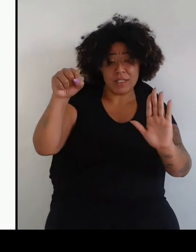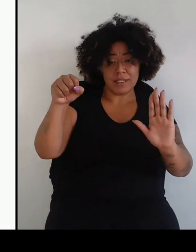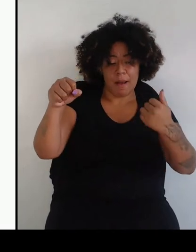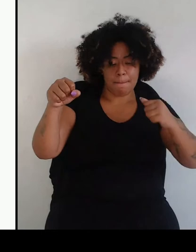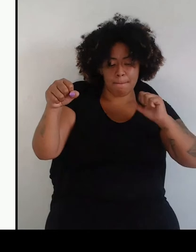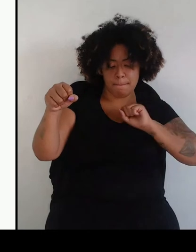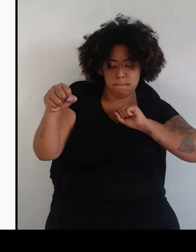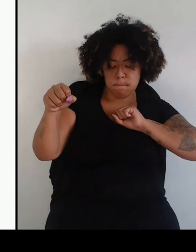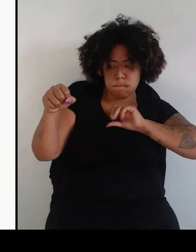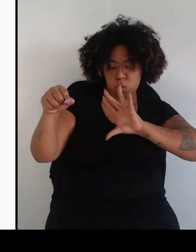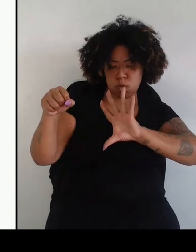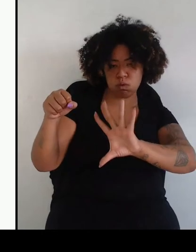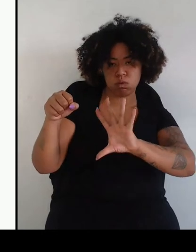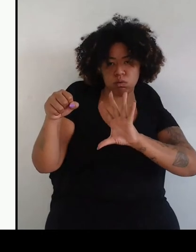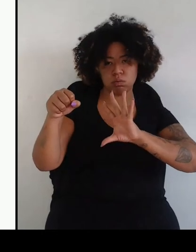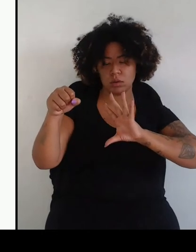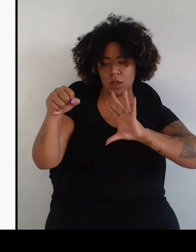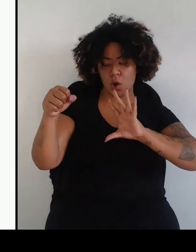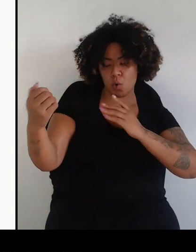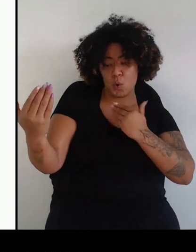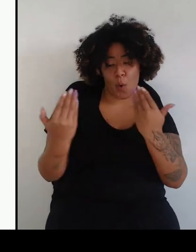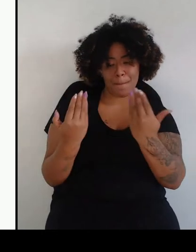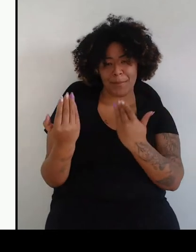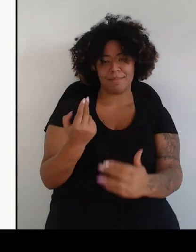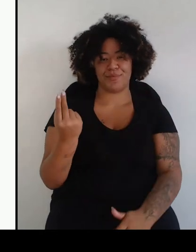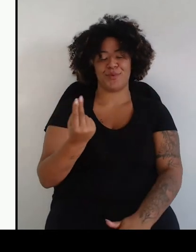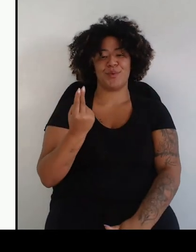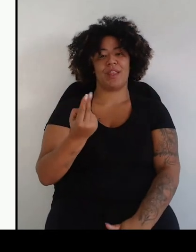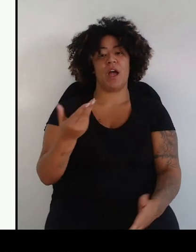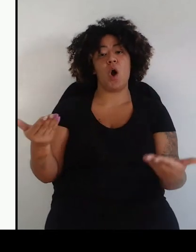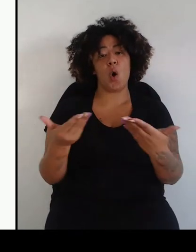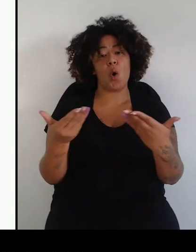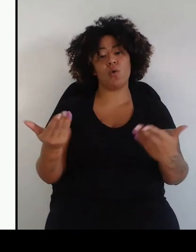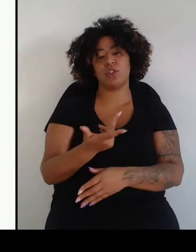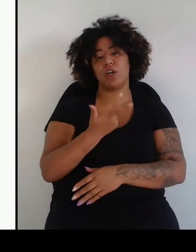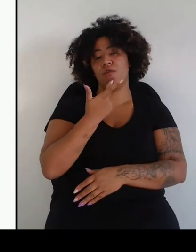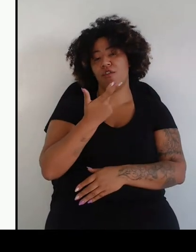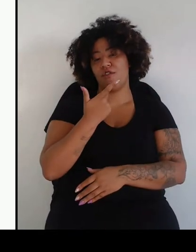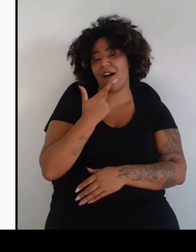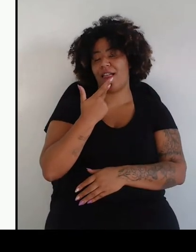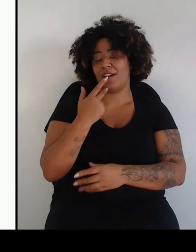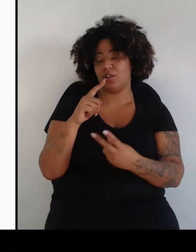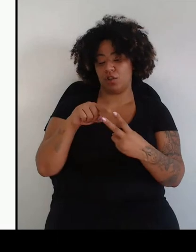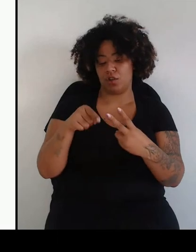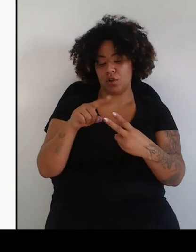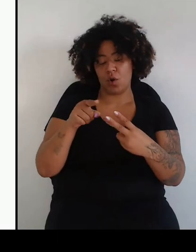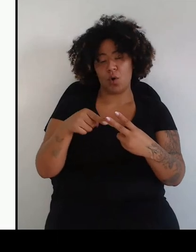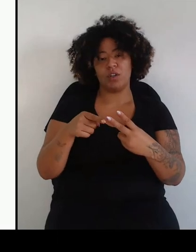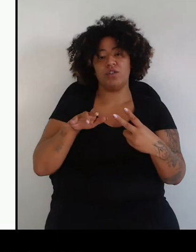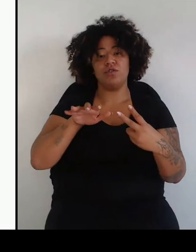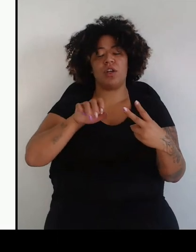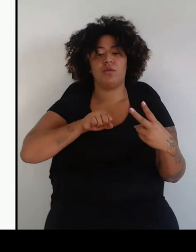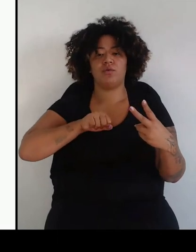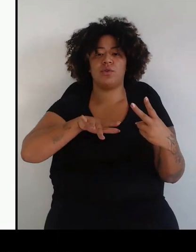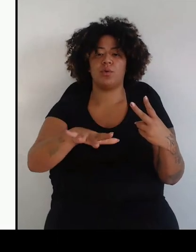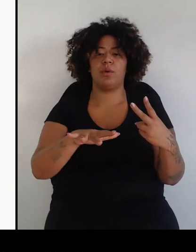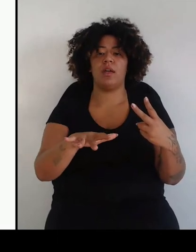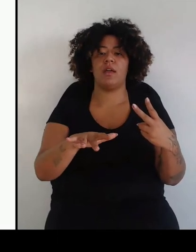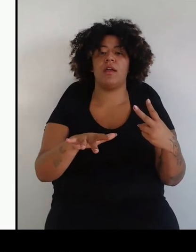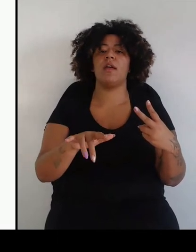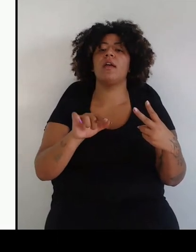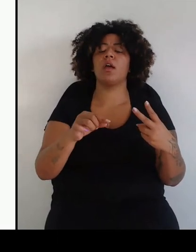comparável hoje vou falar sobre dois sentidos de Clear e a relevância do trabalho